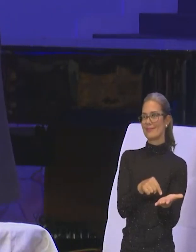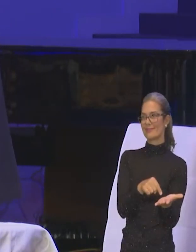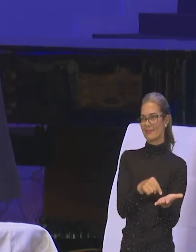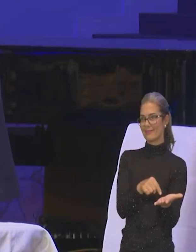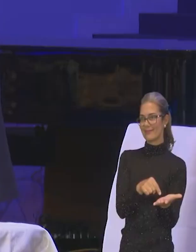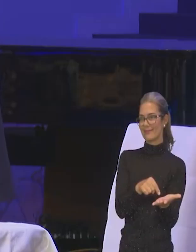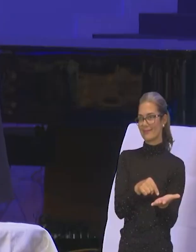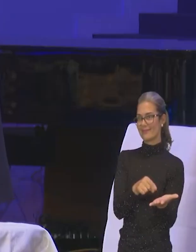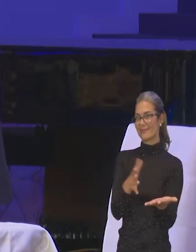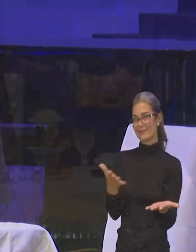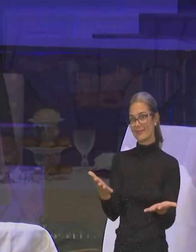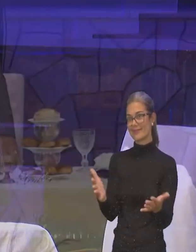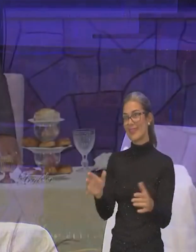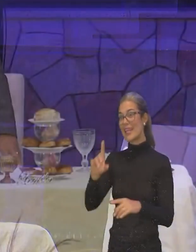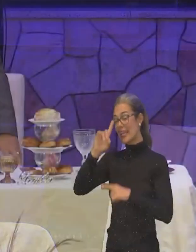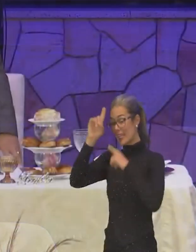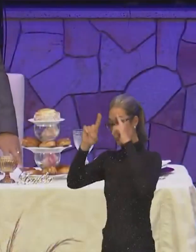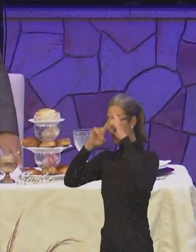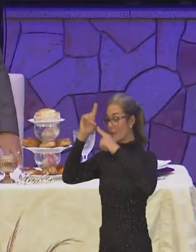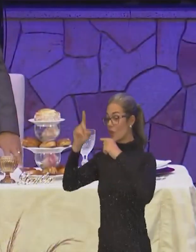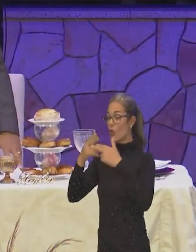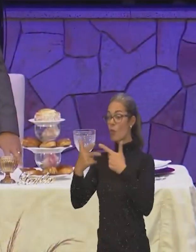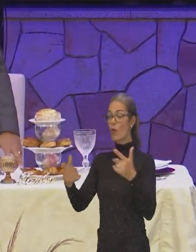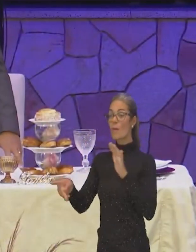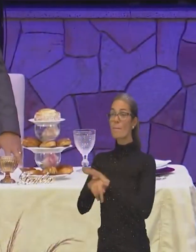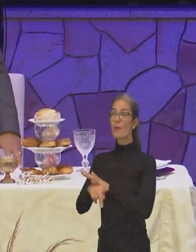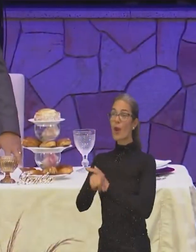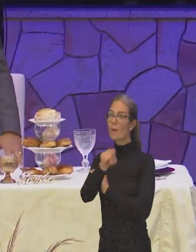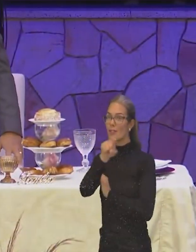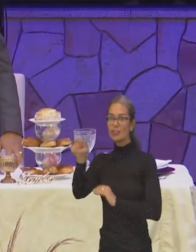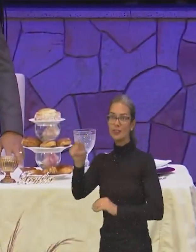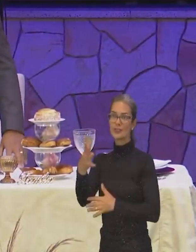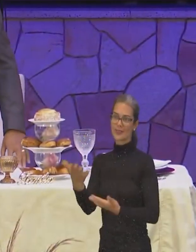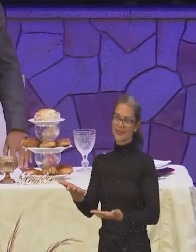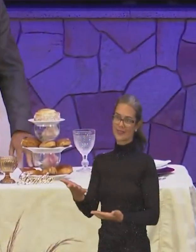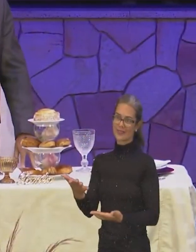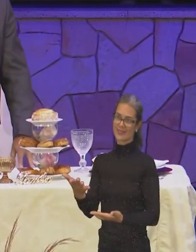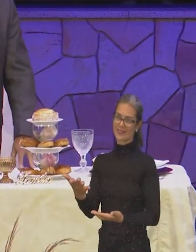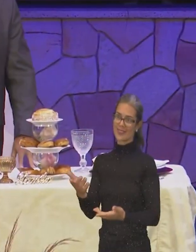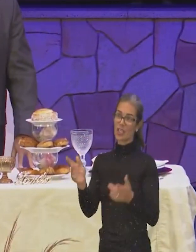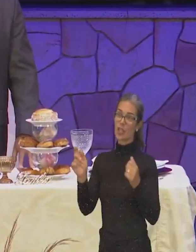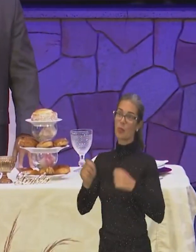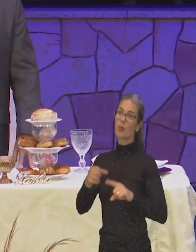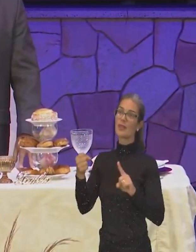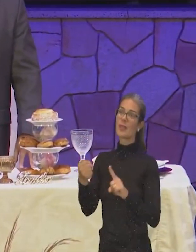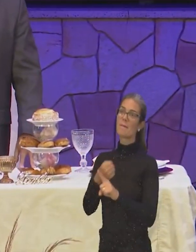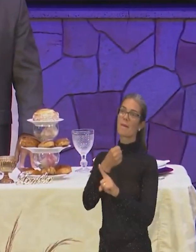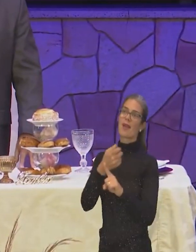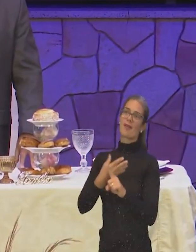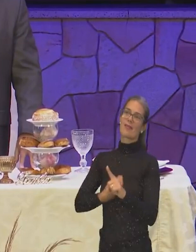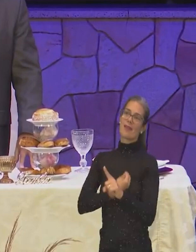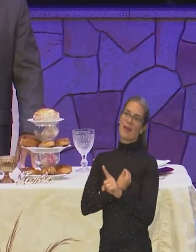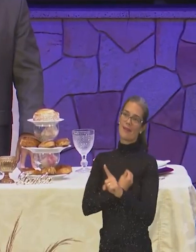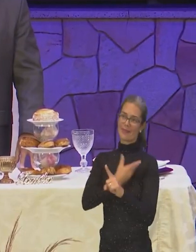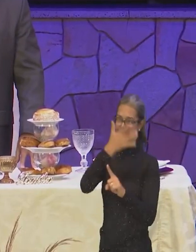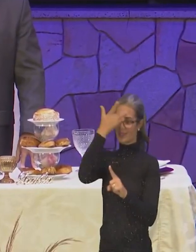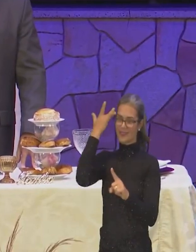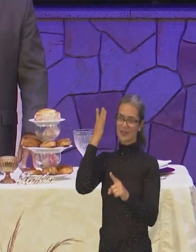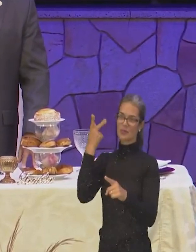Crie algo só de vocês, para marcar a vida de todas as pessoas que moram com